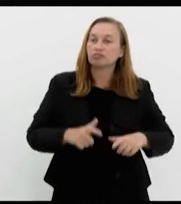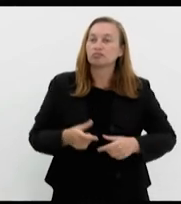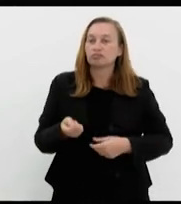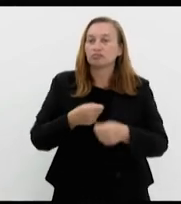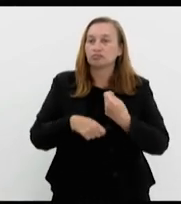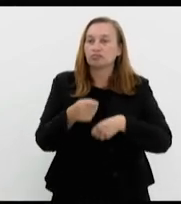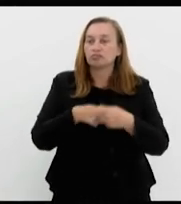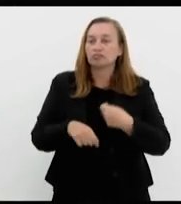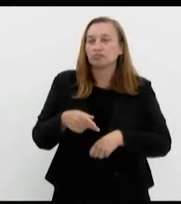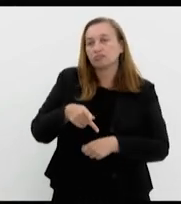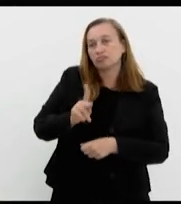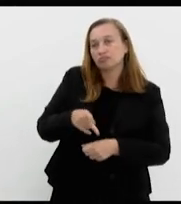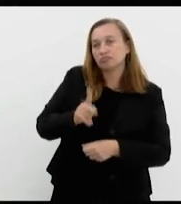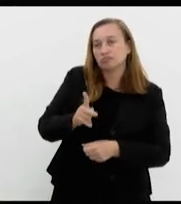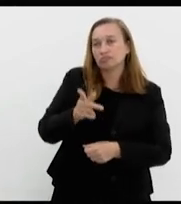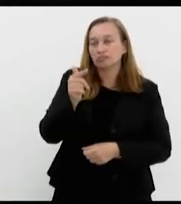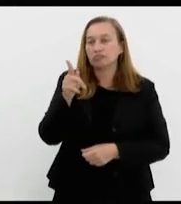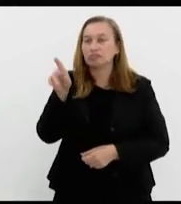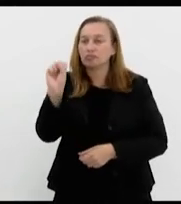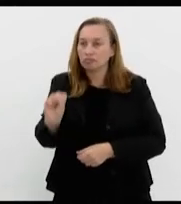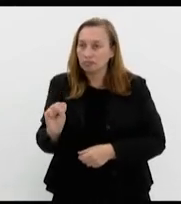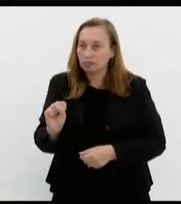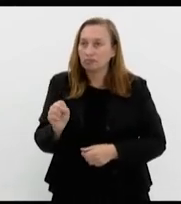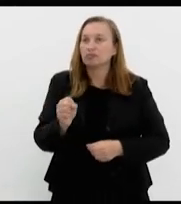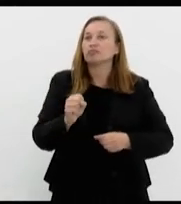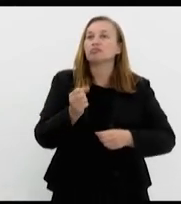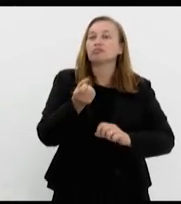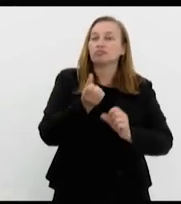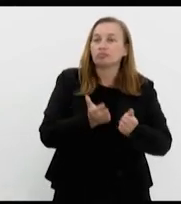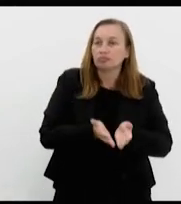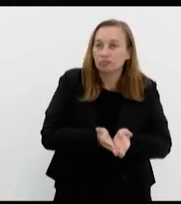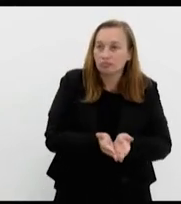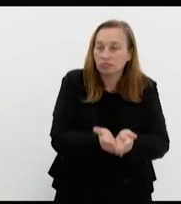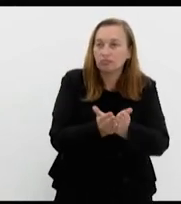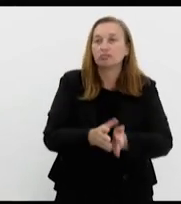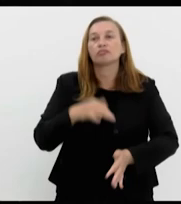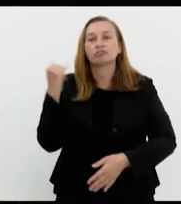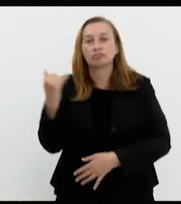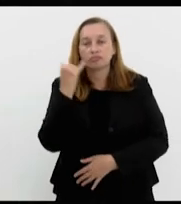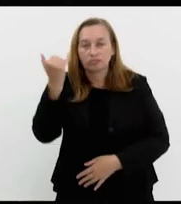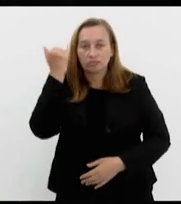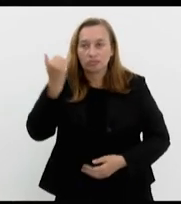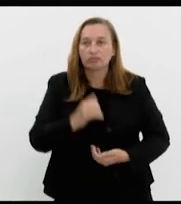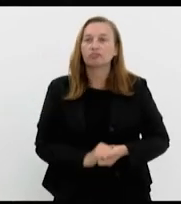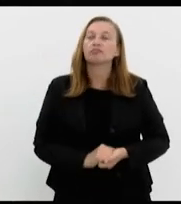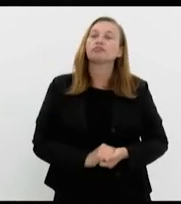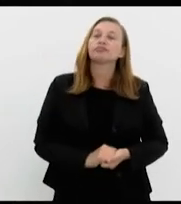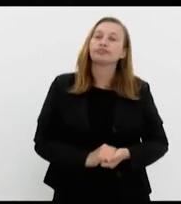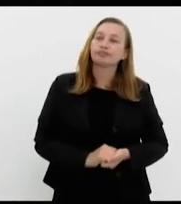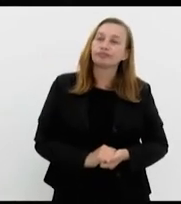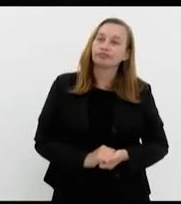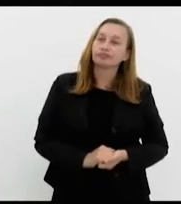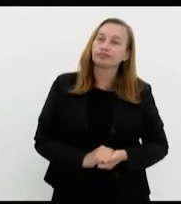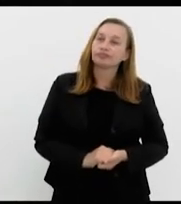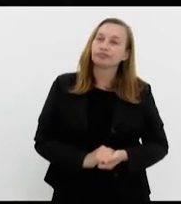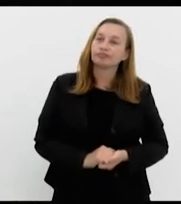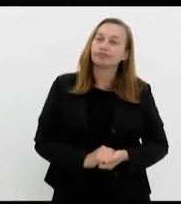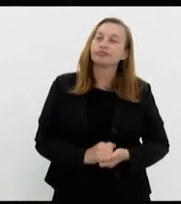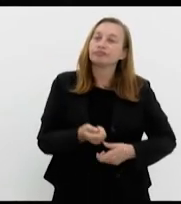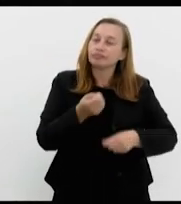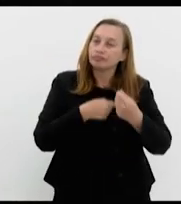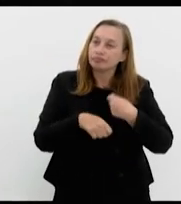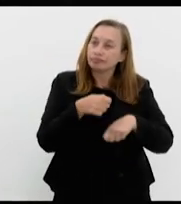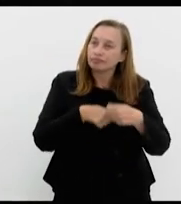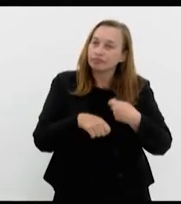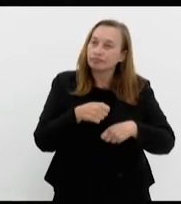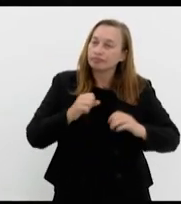do petróleo, do gás, da indústria naval é muito importante. O quanto esse braço da economia,